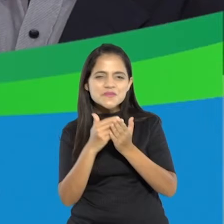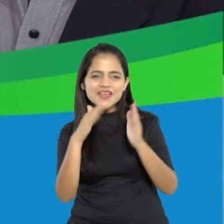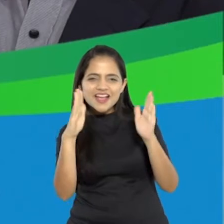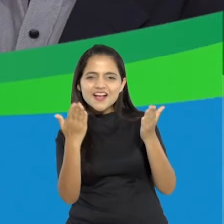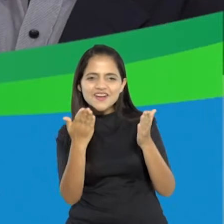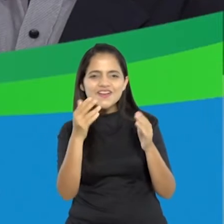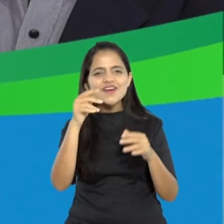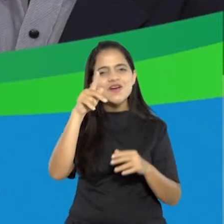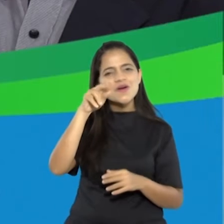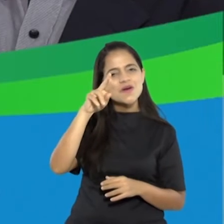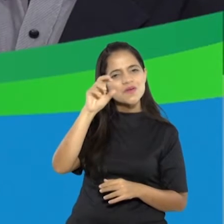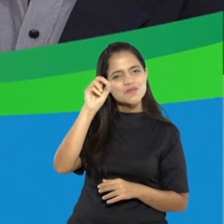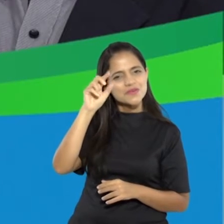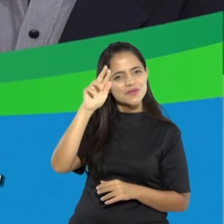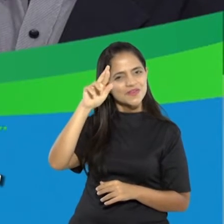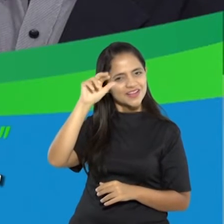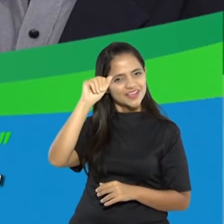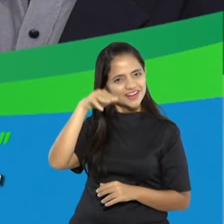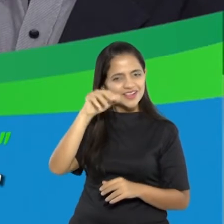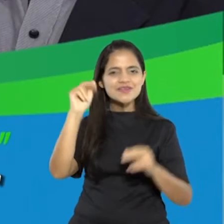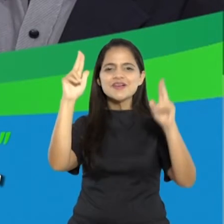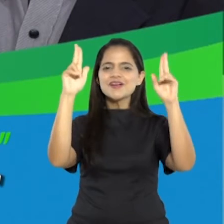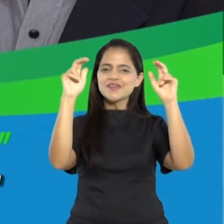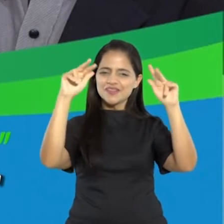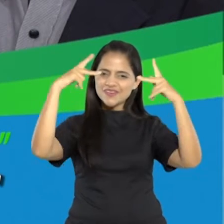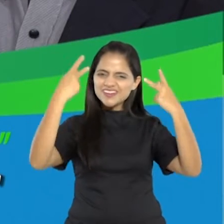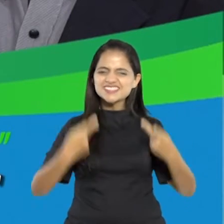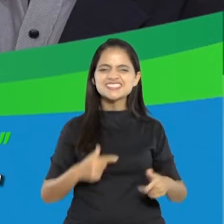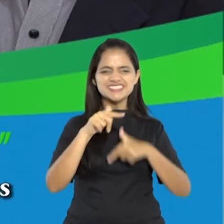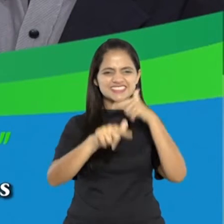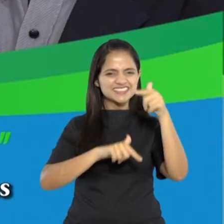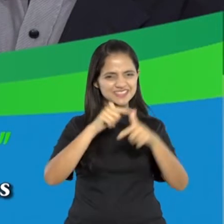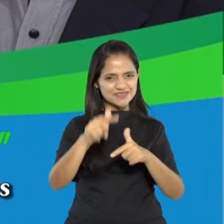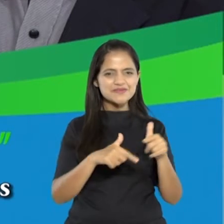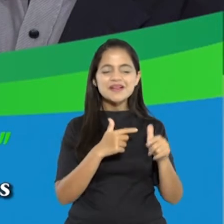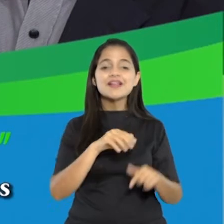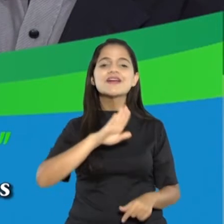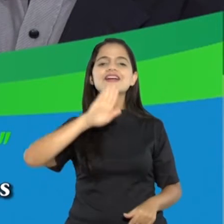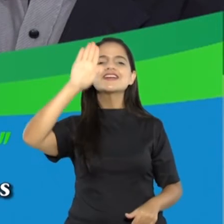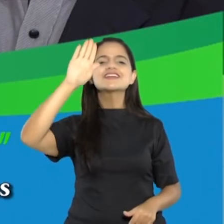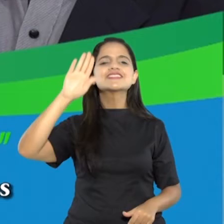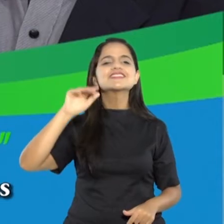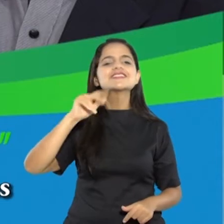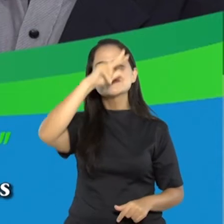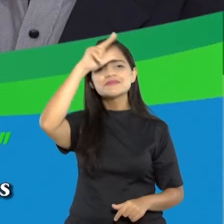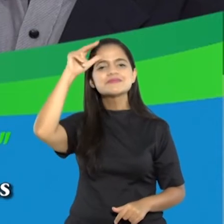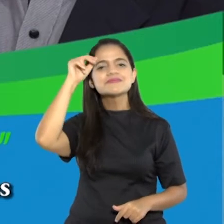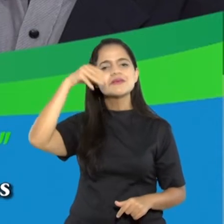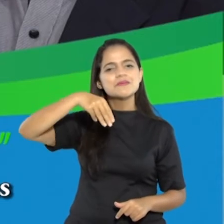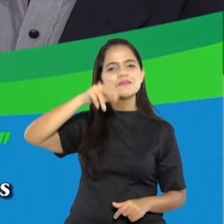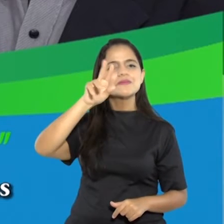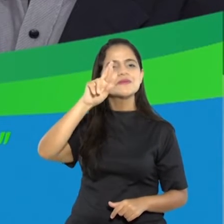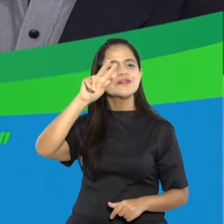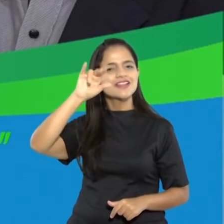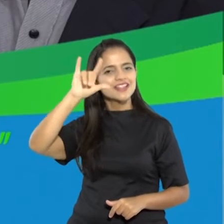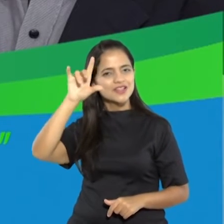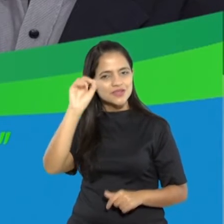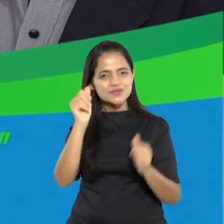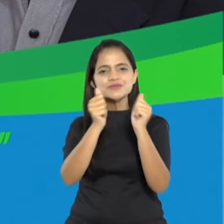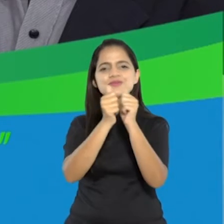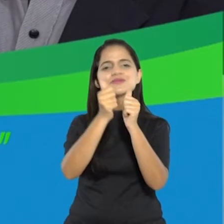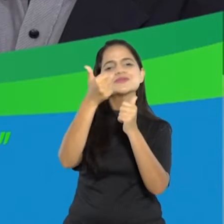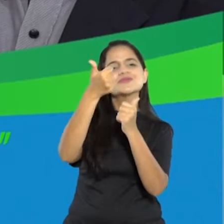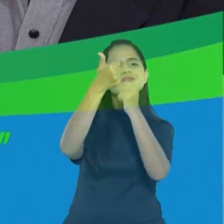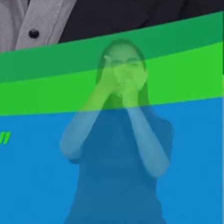Começa agora o programa da coligação Honestidade e Trabalho com Itumbiara, do candidato a prefeito Dr. Murilo Borges e